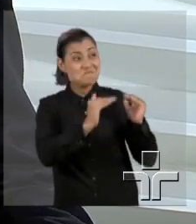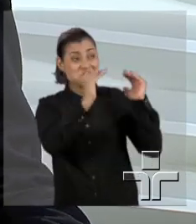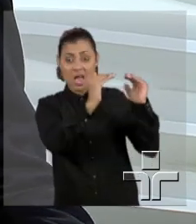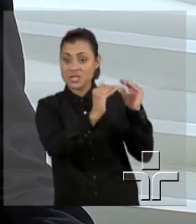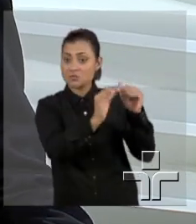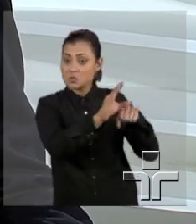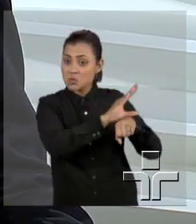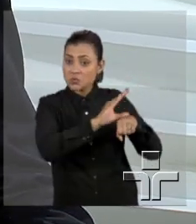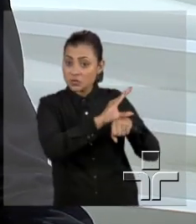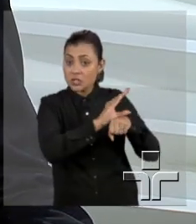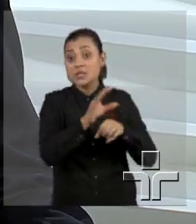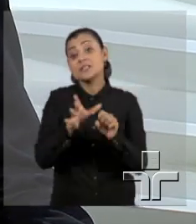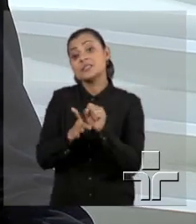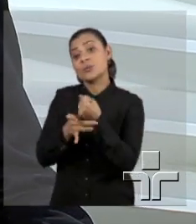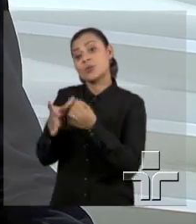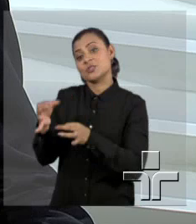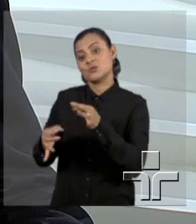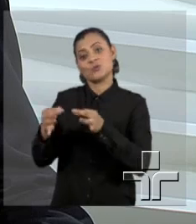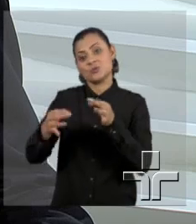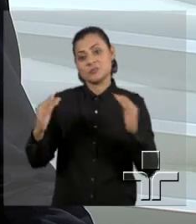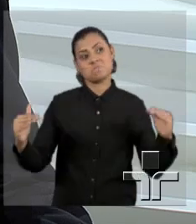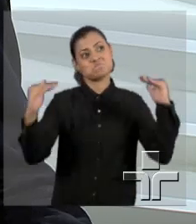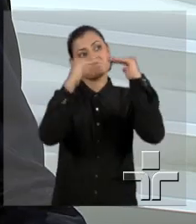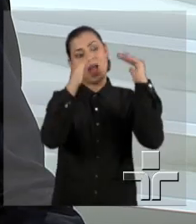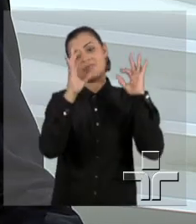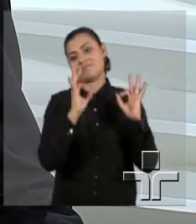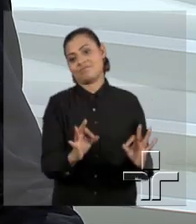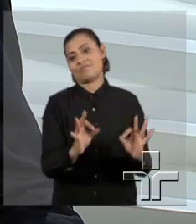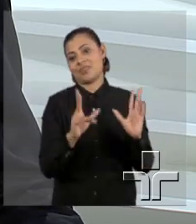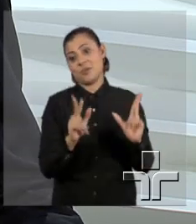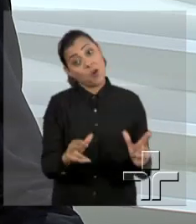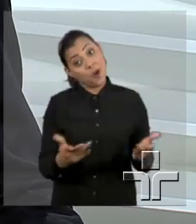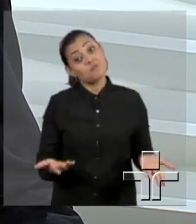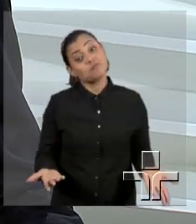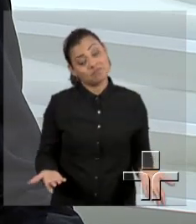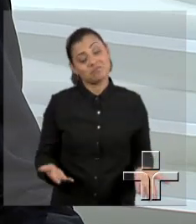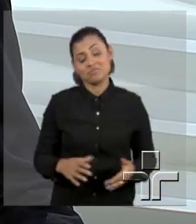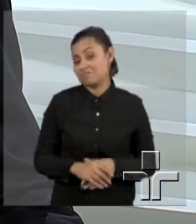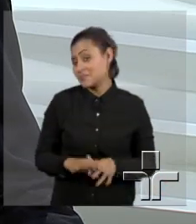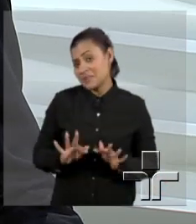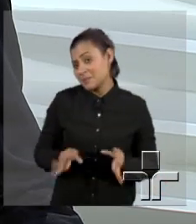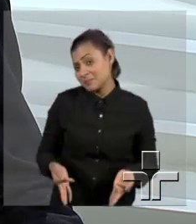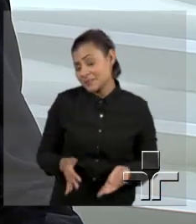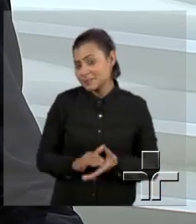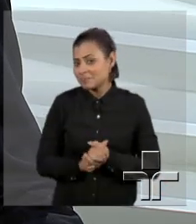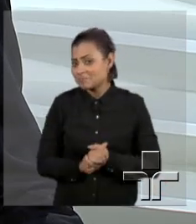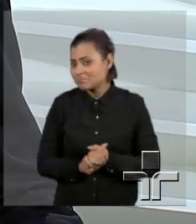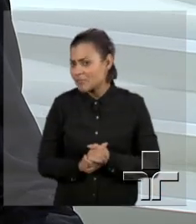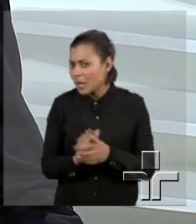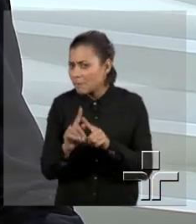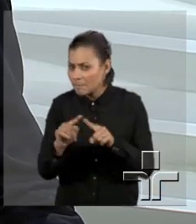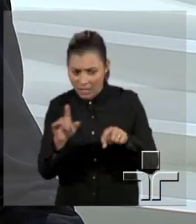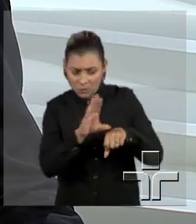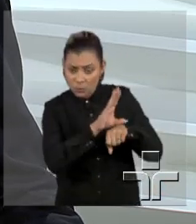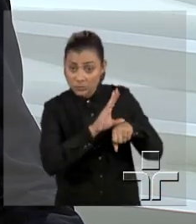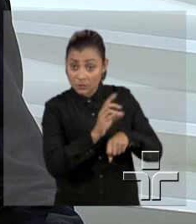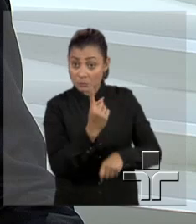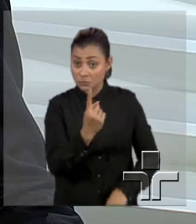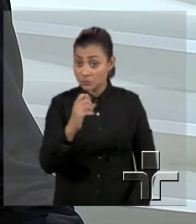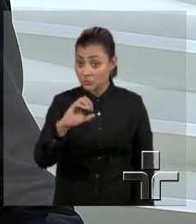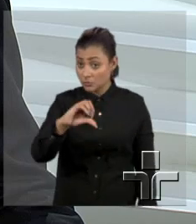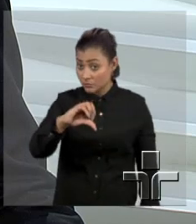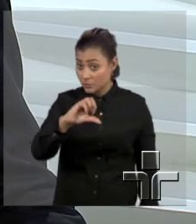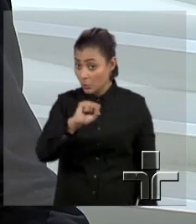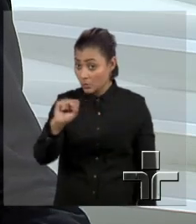jurídica máxima, simples assim. Né? E o fato é que essa Constituição de